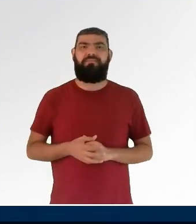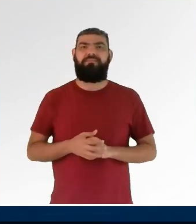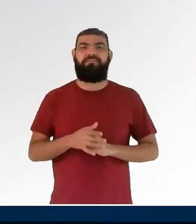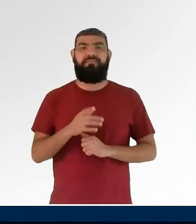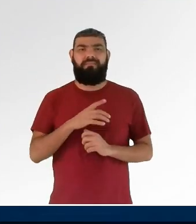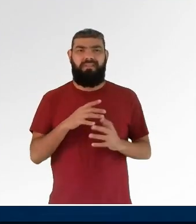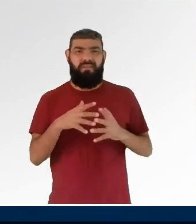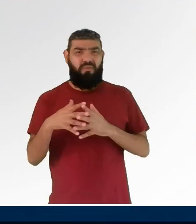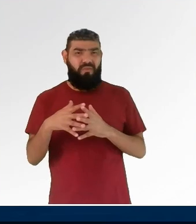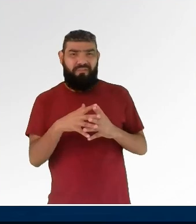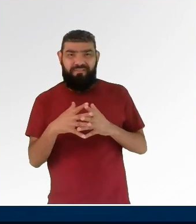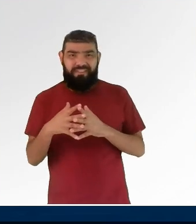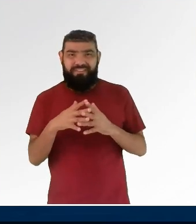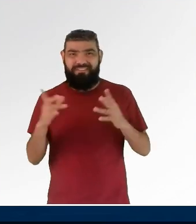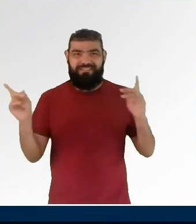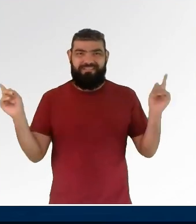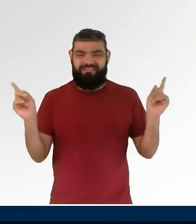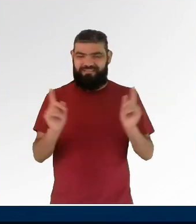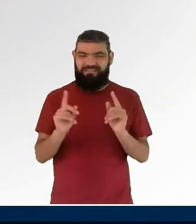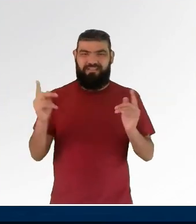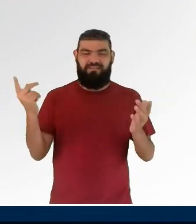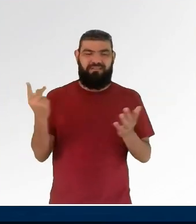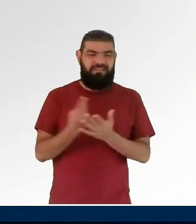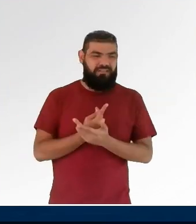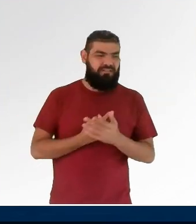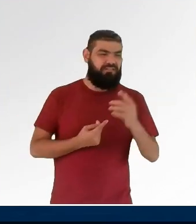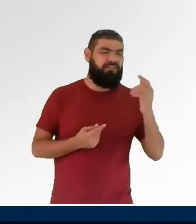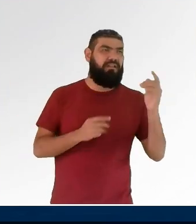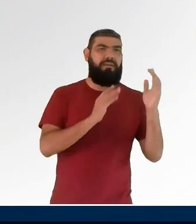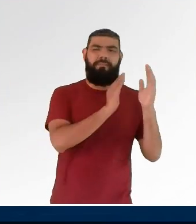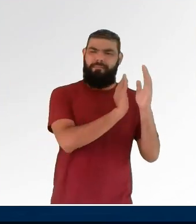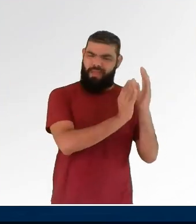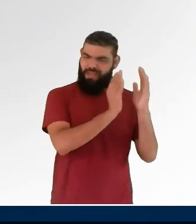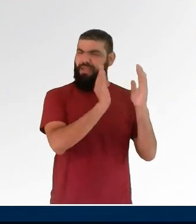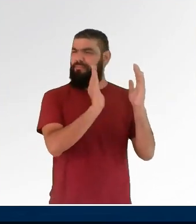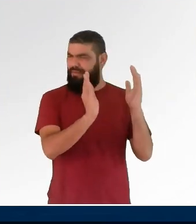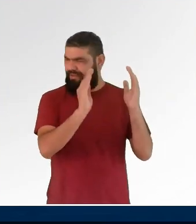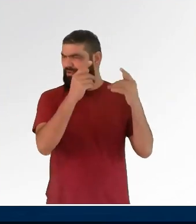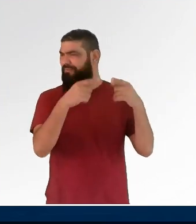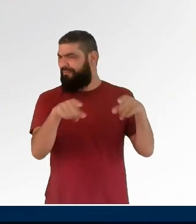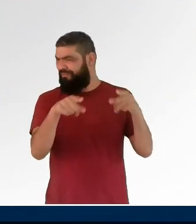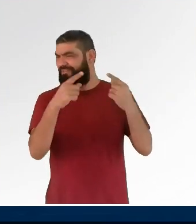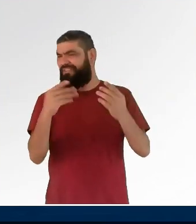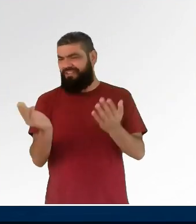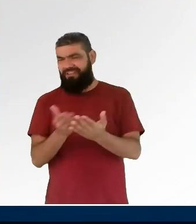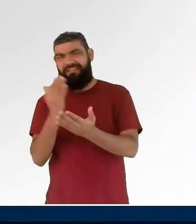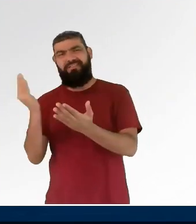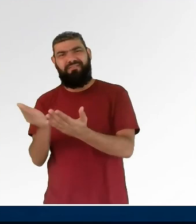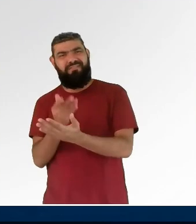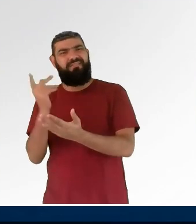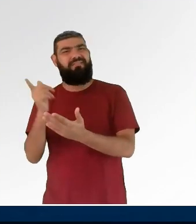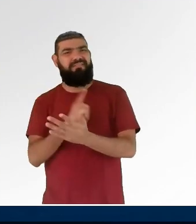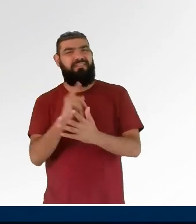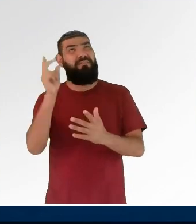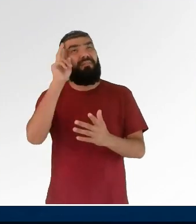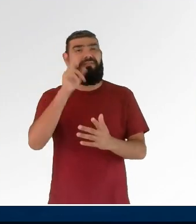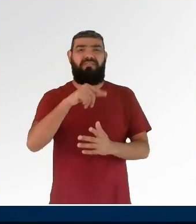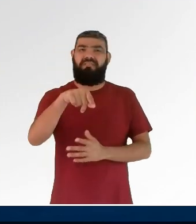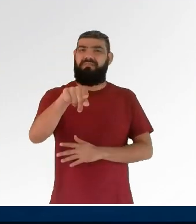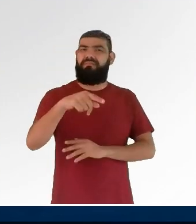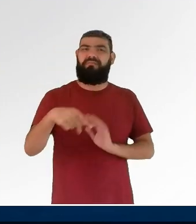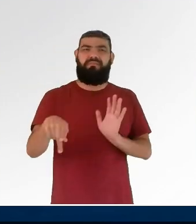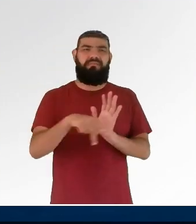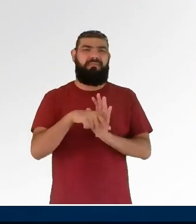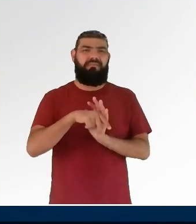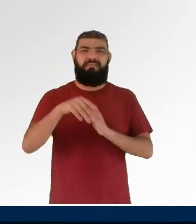gerador de enredo. Filme, séries, música, livros, uma história contada por você. Viu a primeira